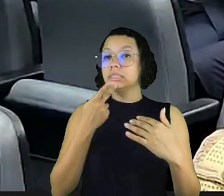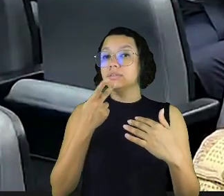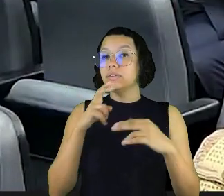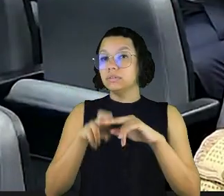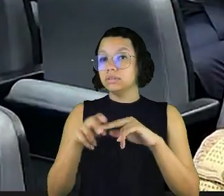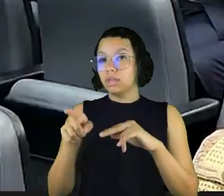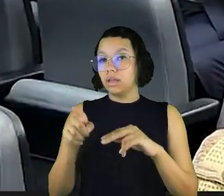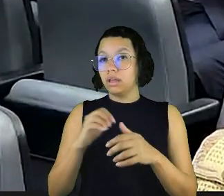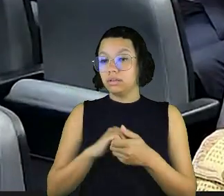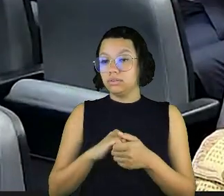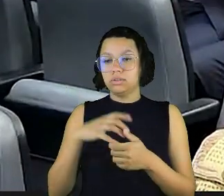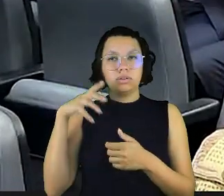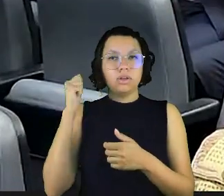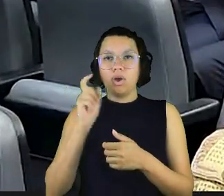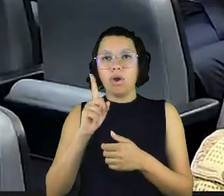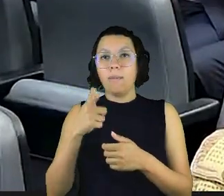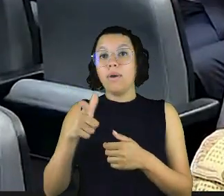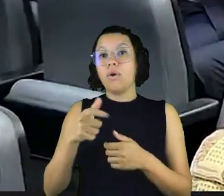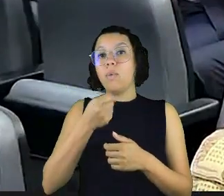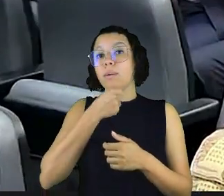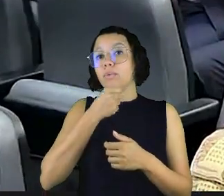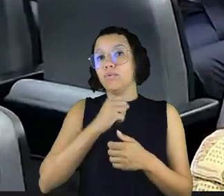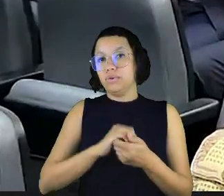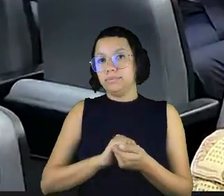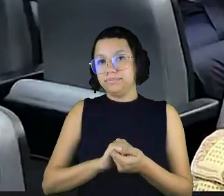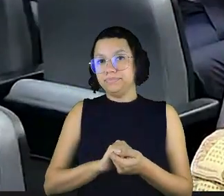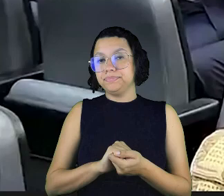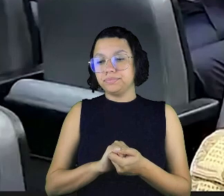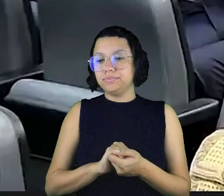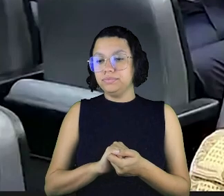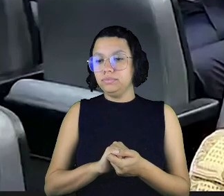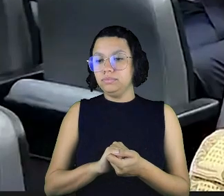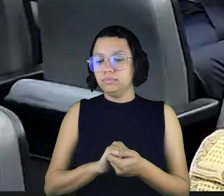Eu te mandei algumas perguntas no WhatsApp também. Ah, é?